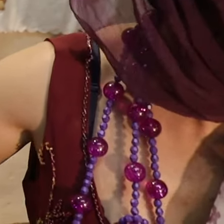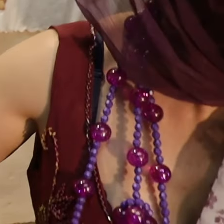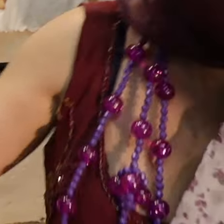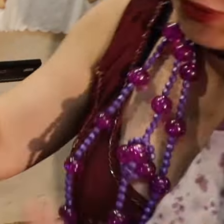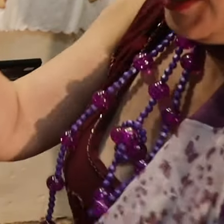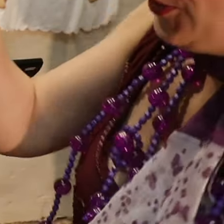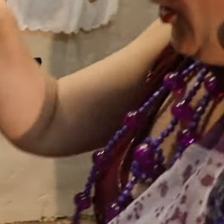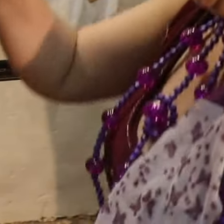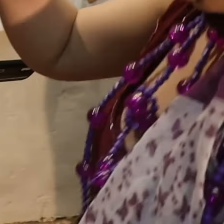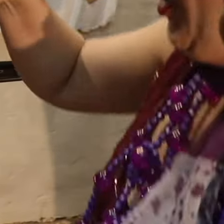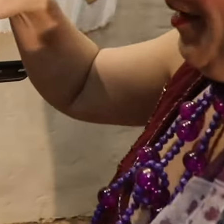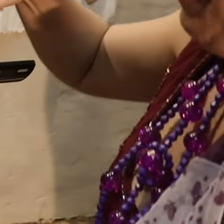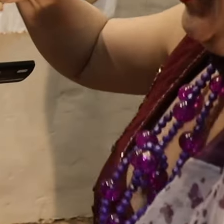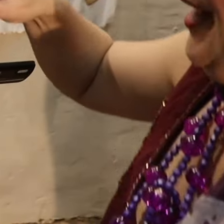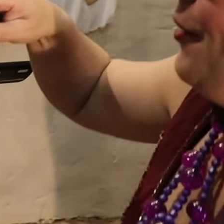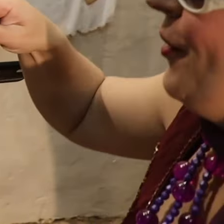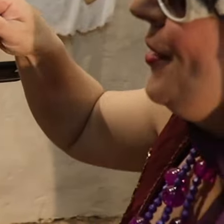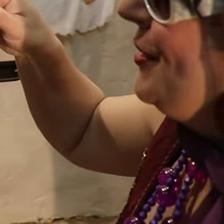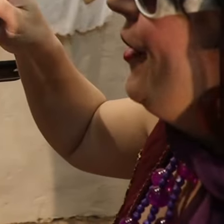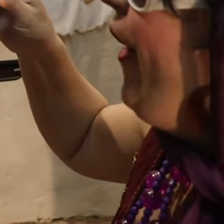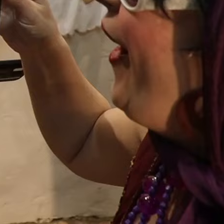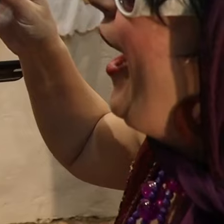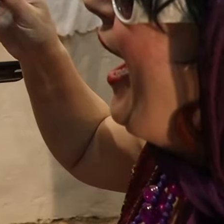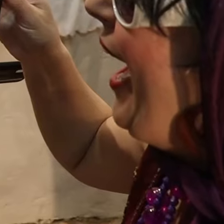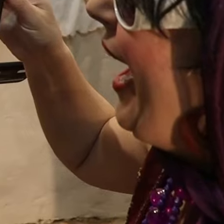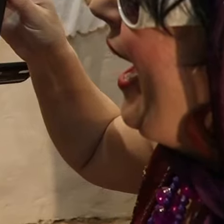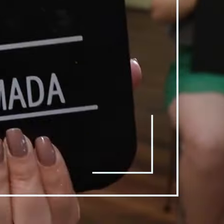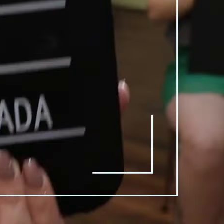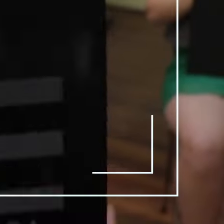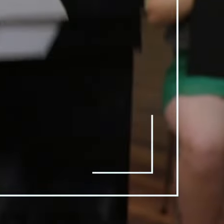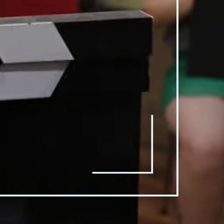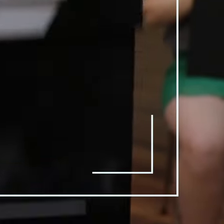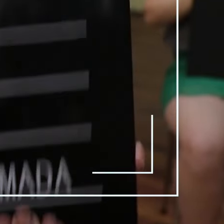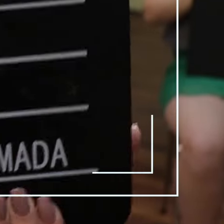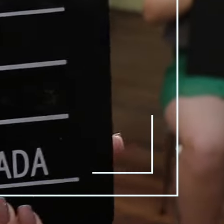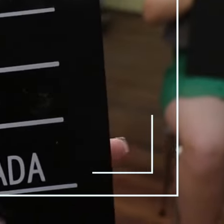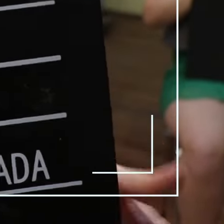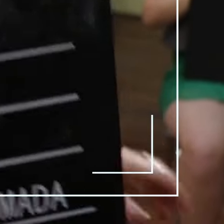Tudo certo, tudo. Sim, certo. Vai dar agora sim, ó.